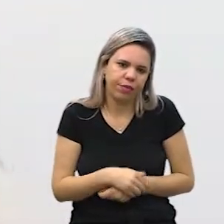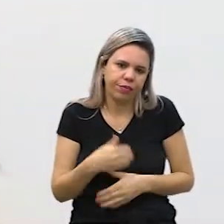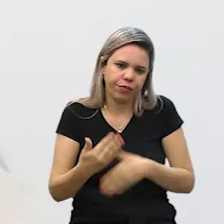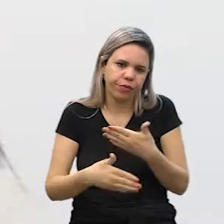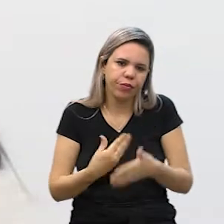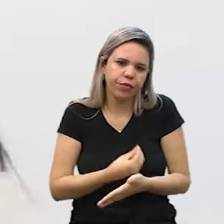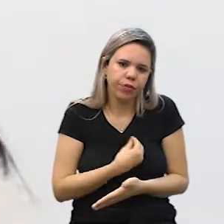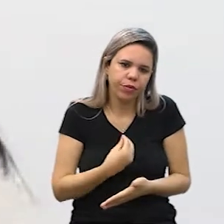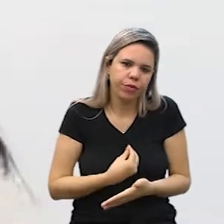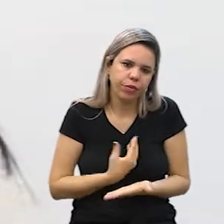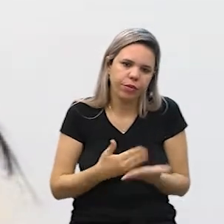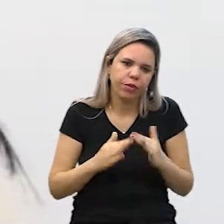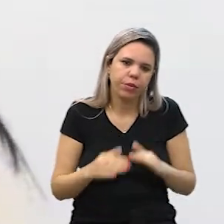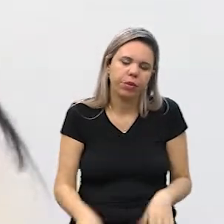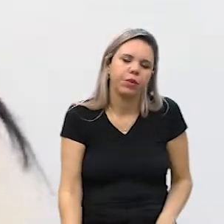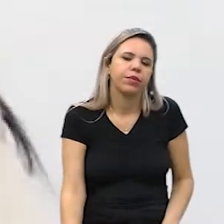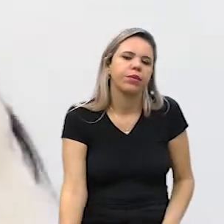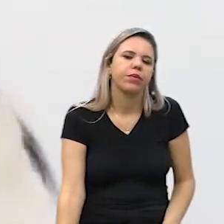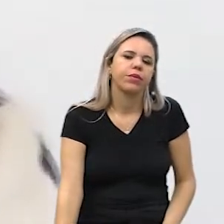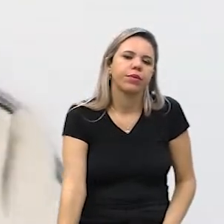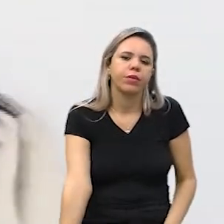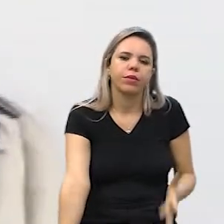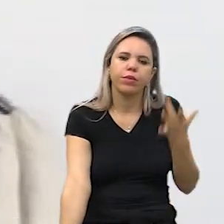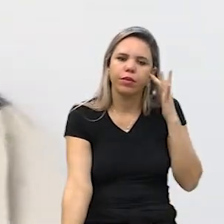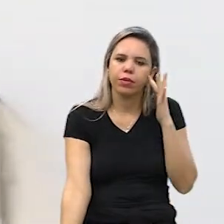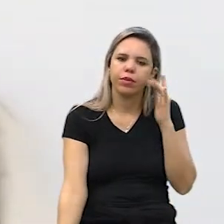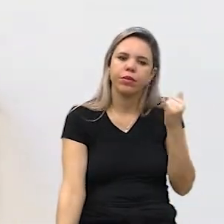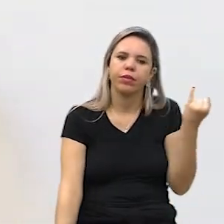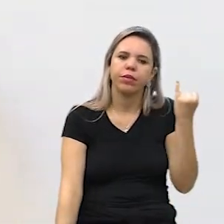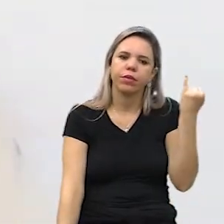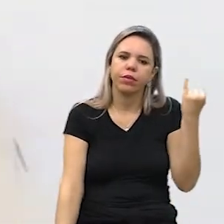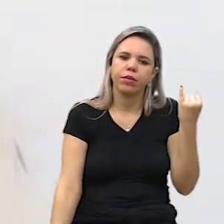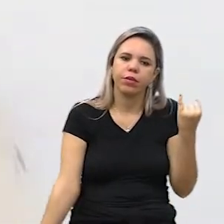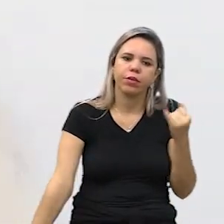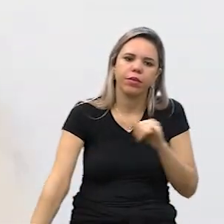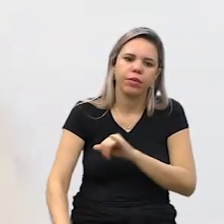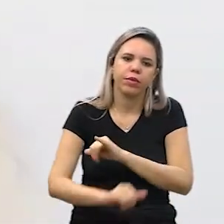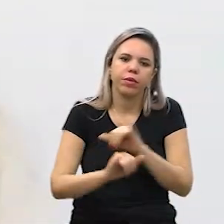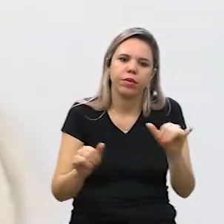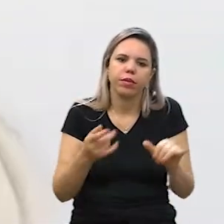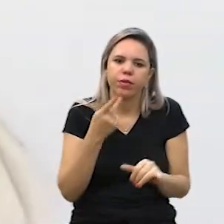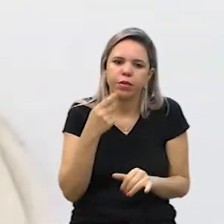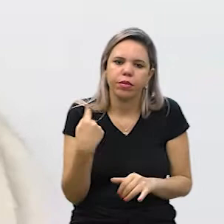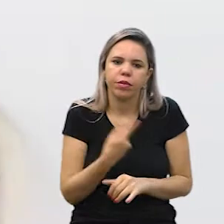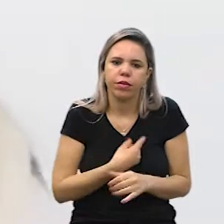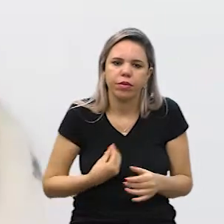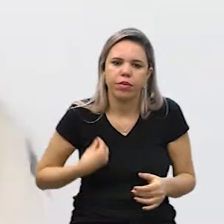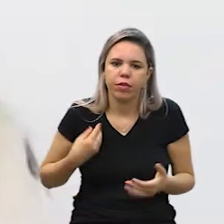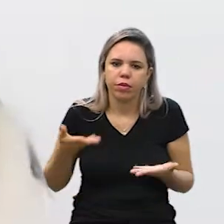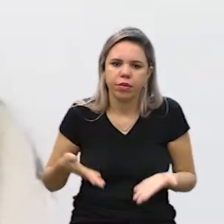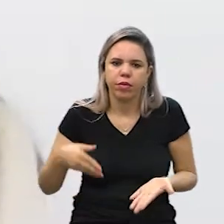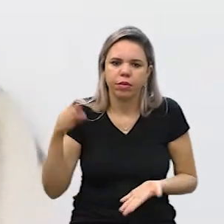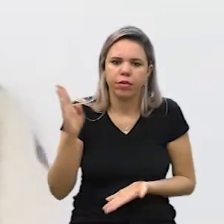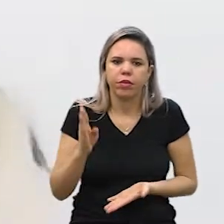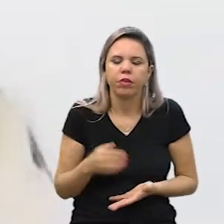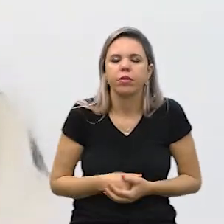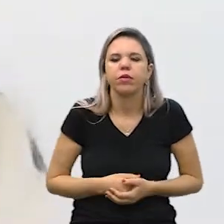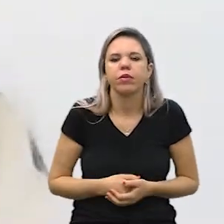longo da sua jornada escolar, né? Eu acho que é importante ressaltar, nós que vivemos aqui no